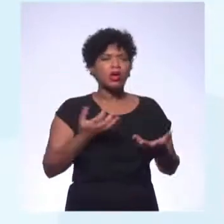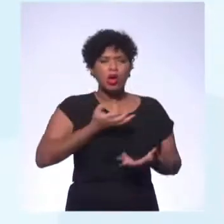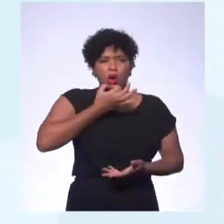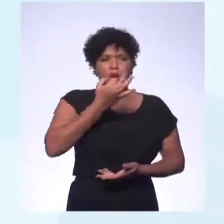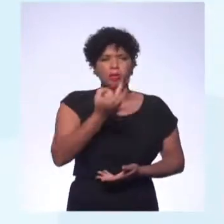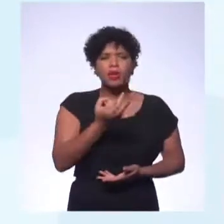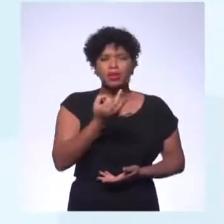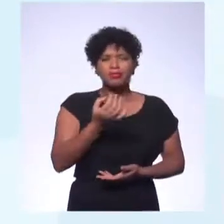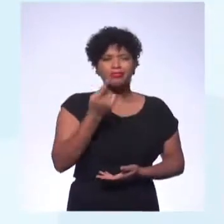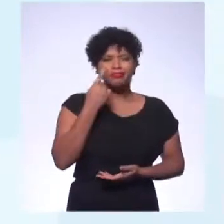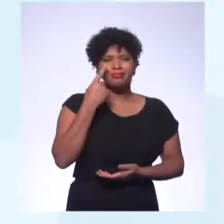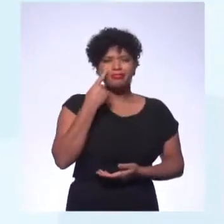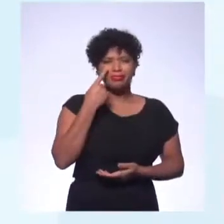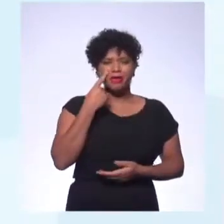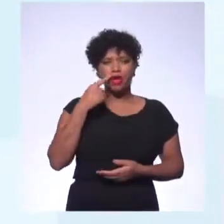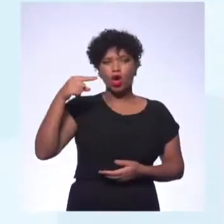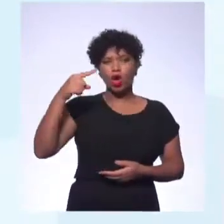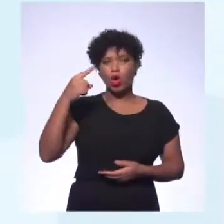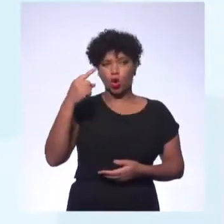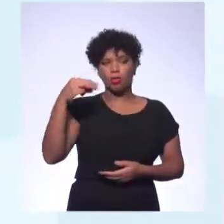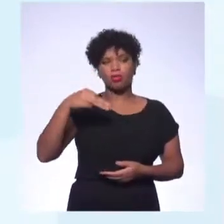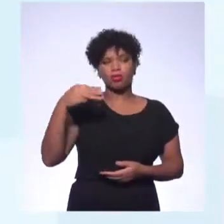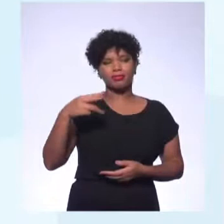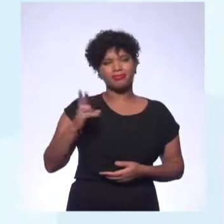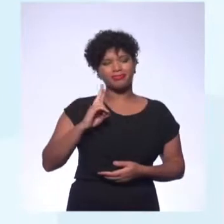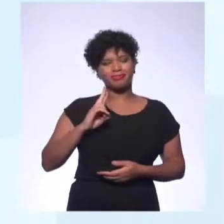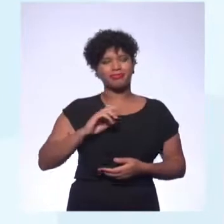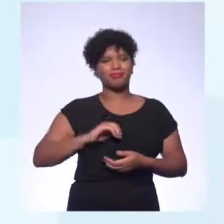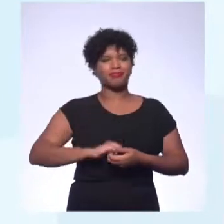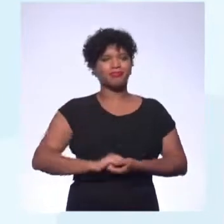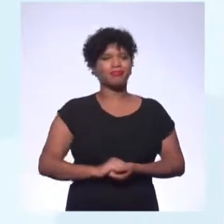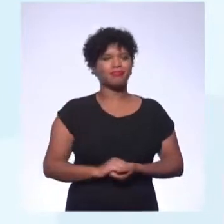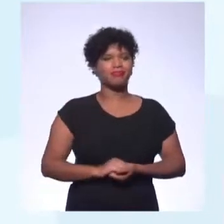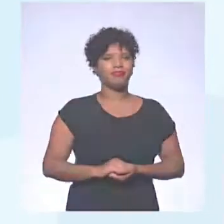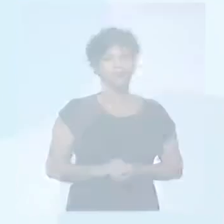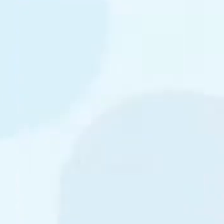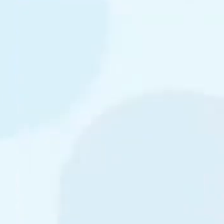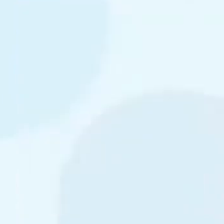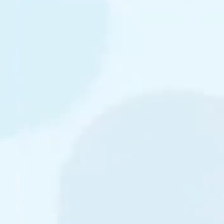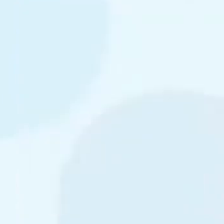gente? Então, vamos aí, 1 minuto e a gente já volta.